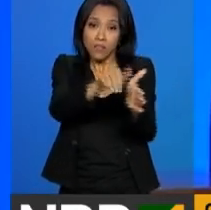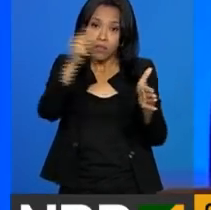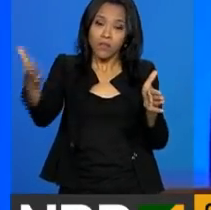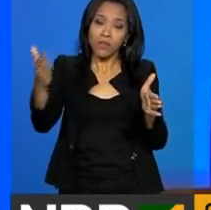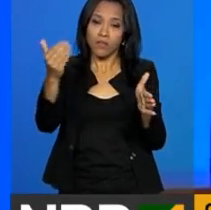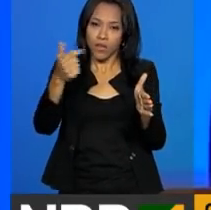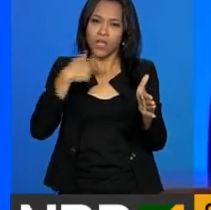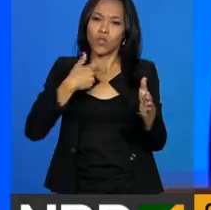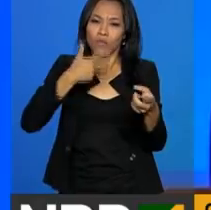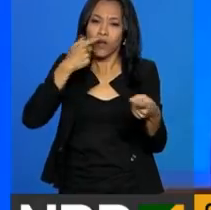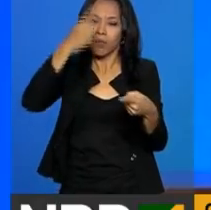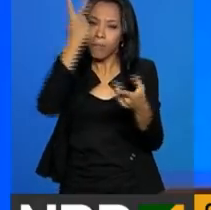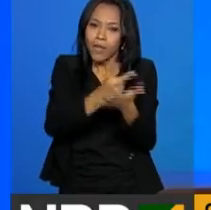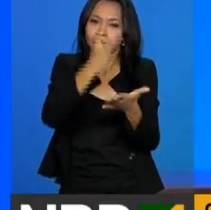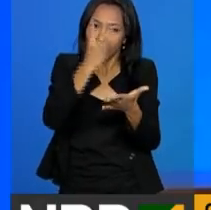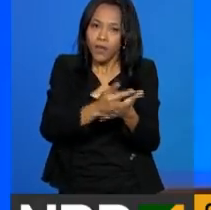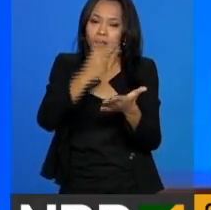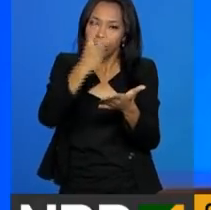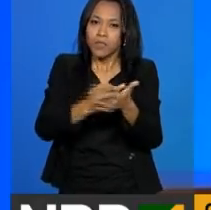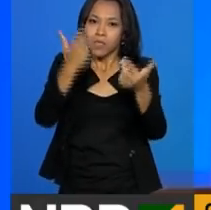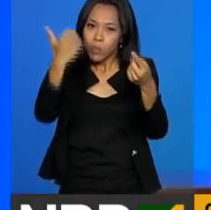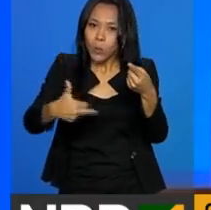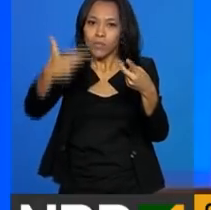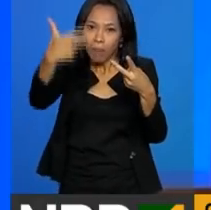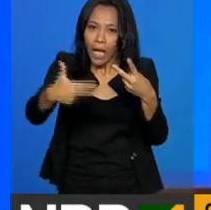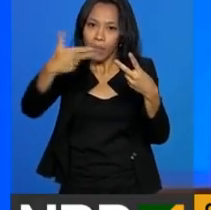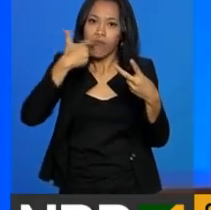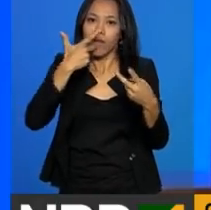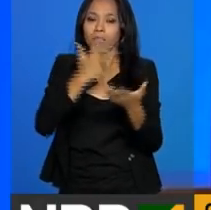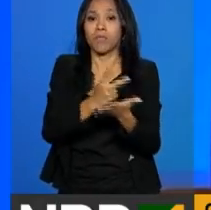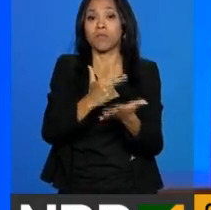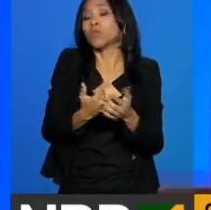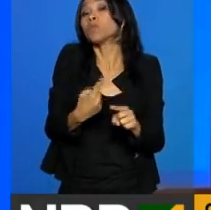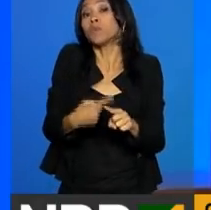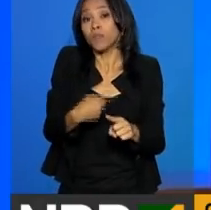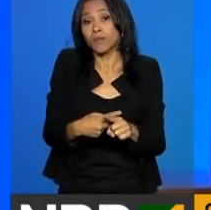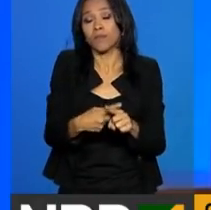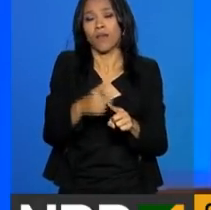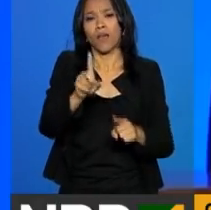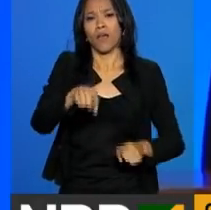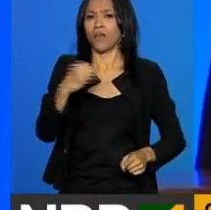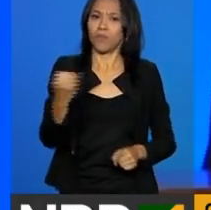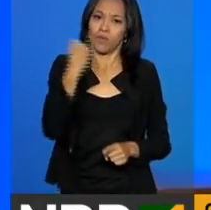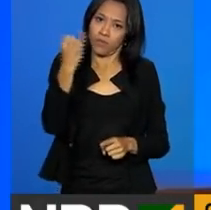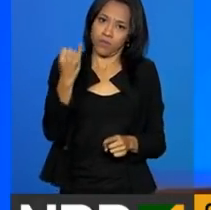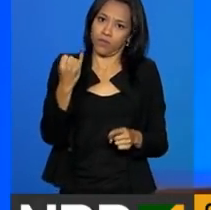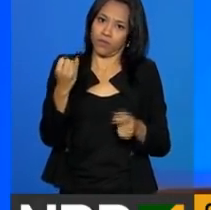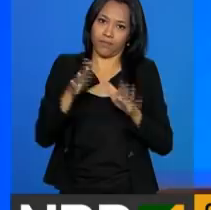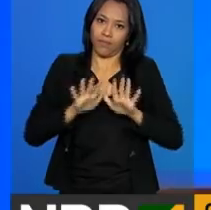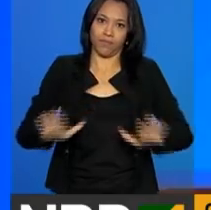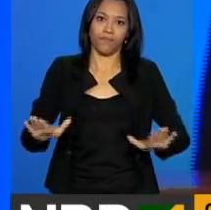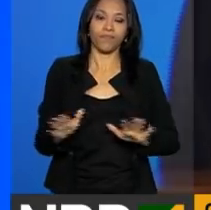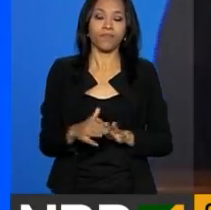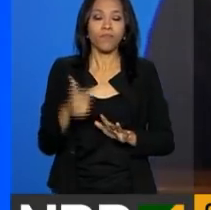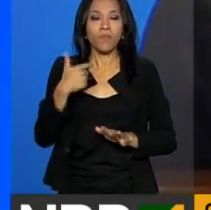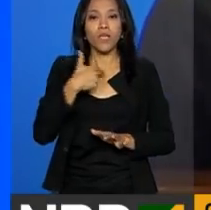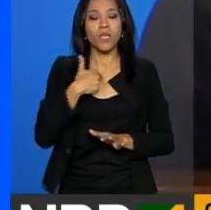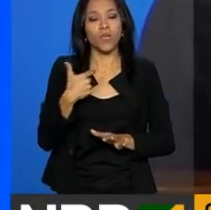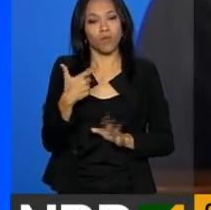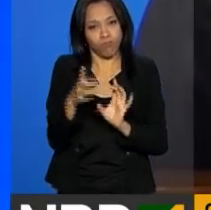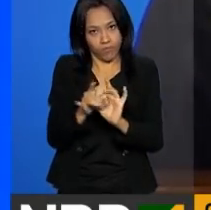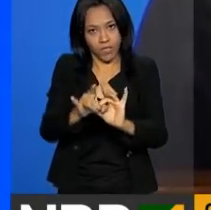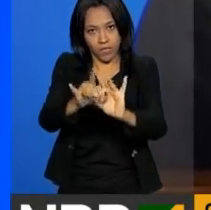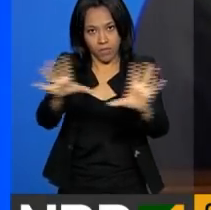sendo repetitivo e até quase enfático não é porque é importante que assim seja eu até tomaria liberdade de me